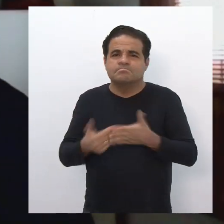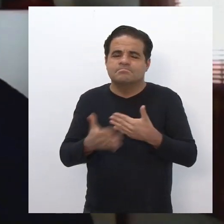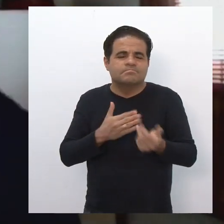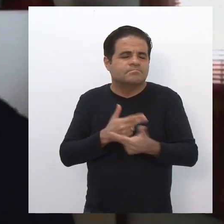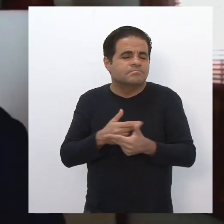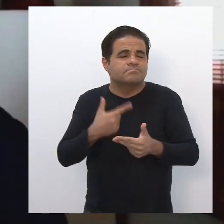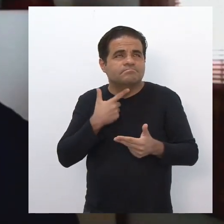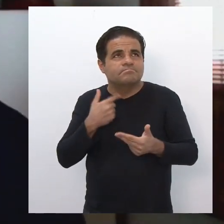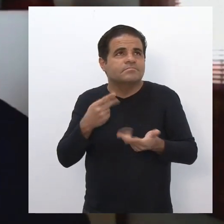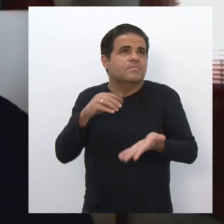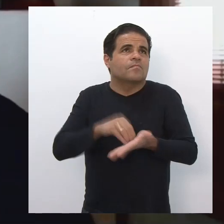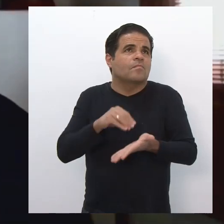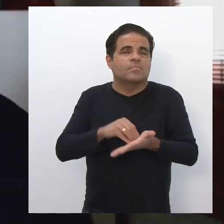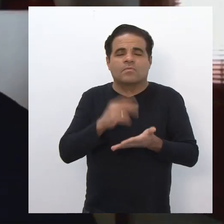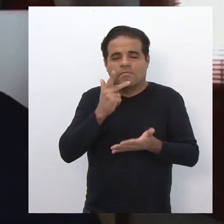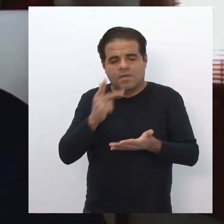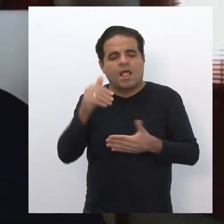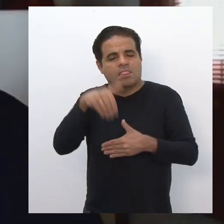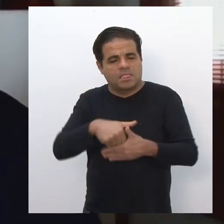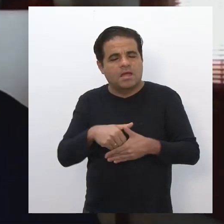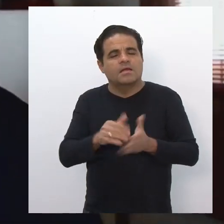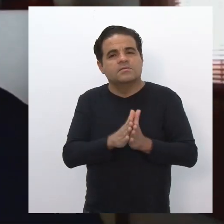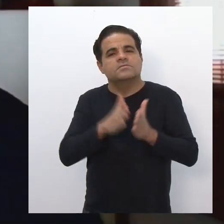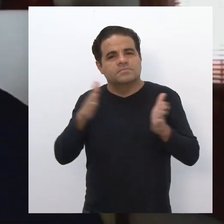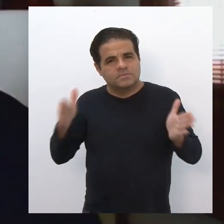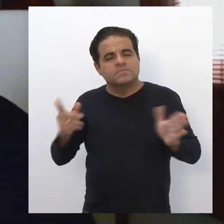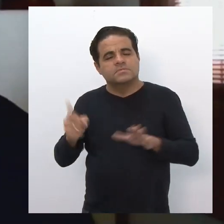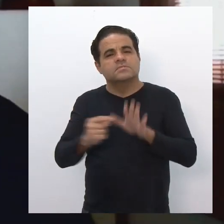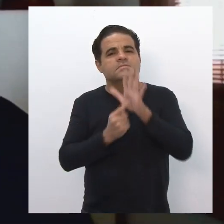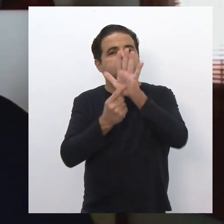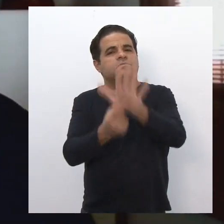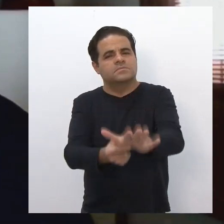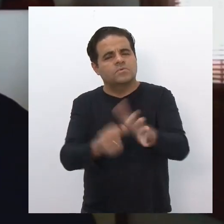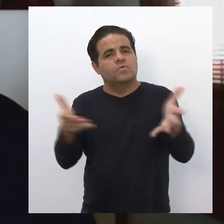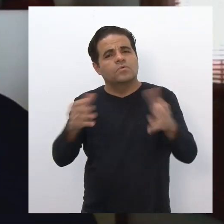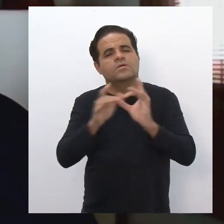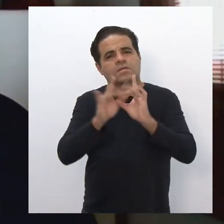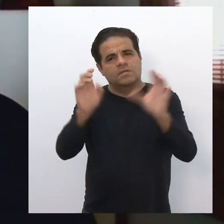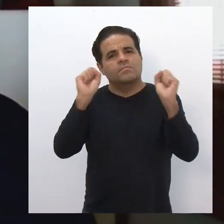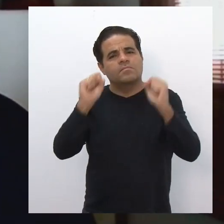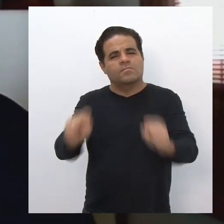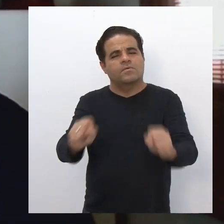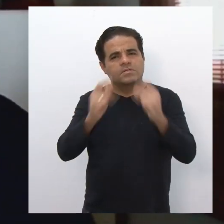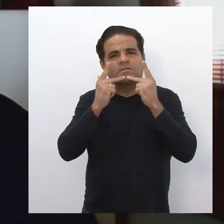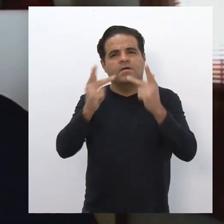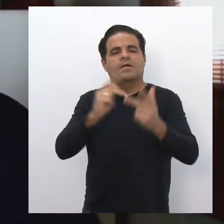que você deixou de falar dentro dessa apresentação de hoje, fica à vontade.